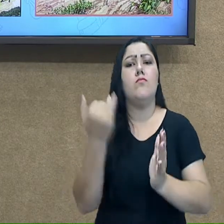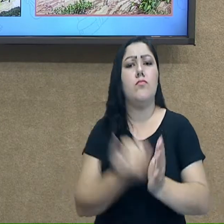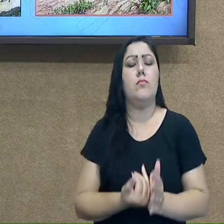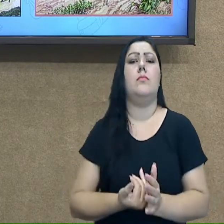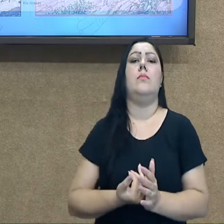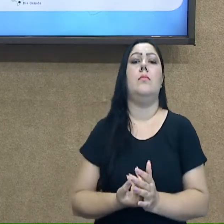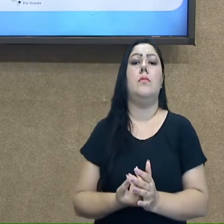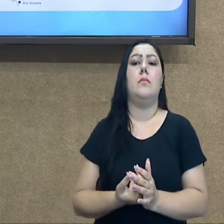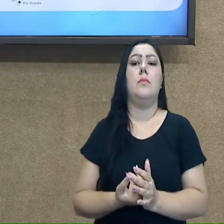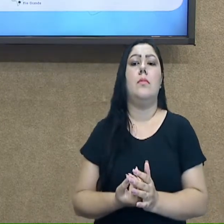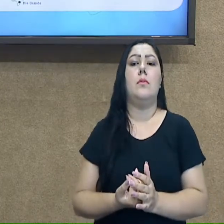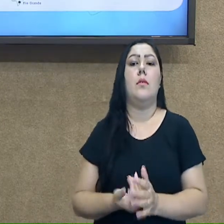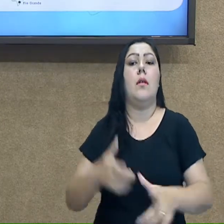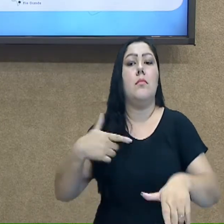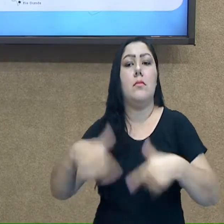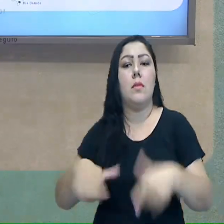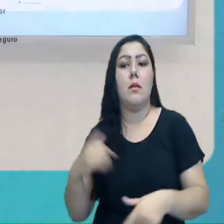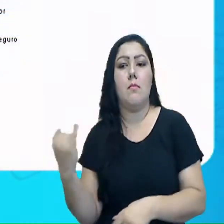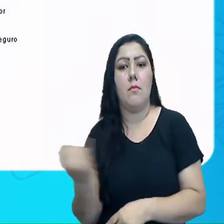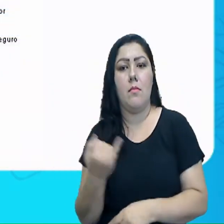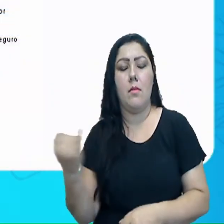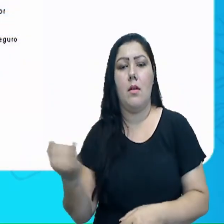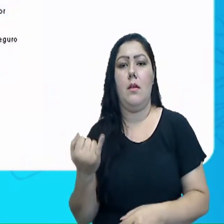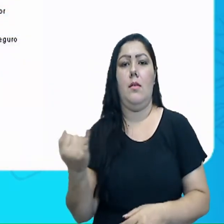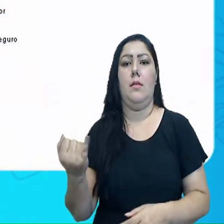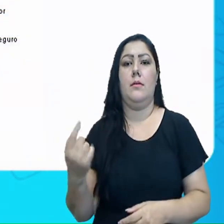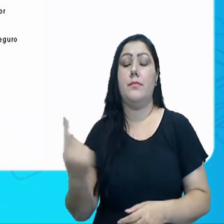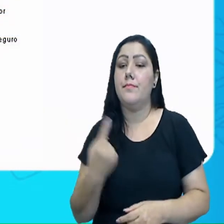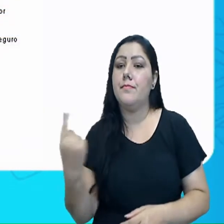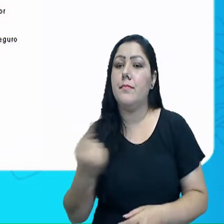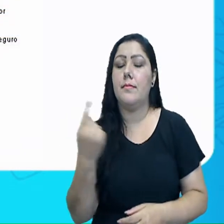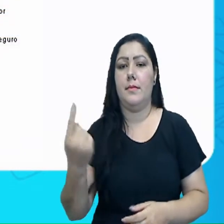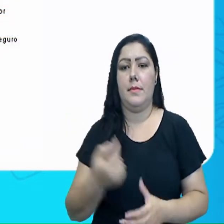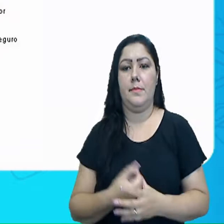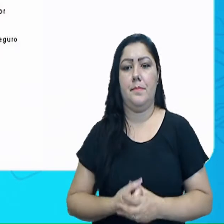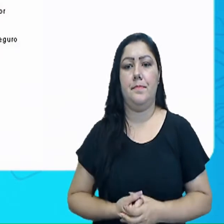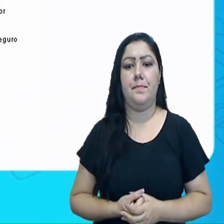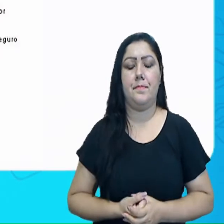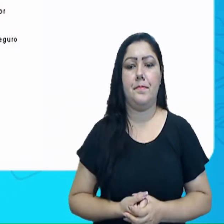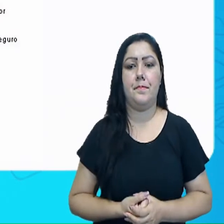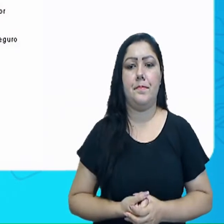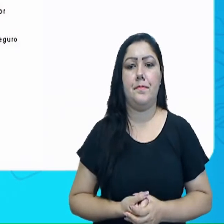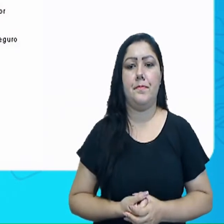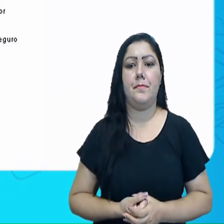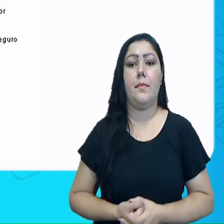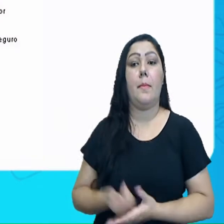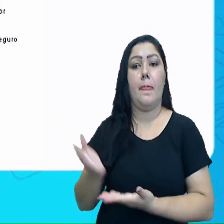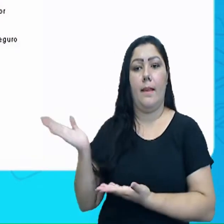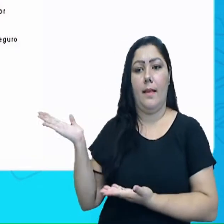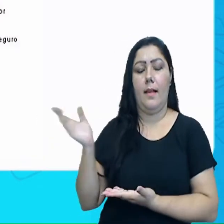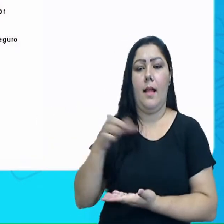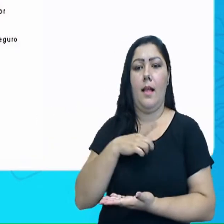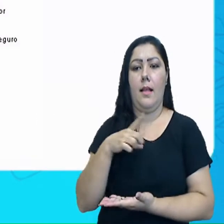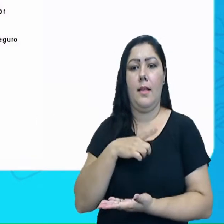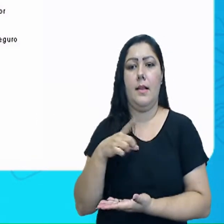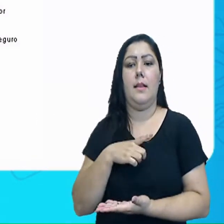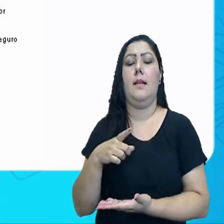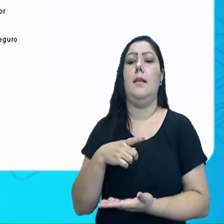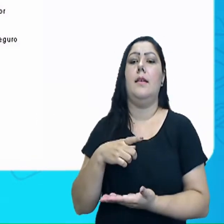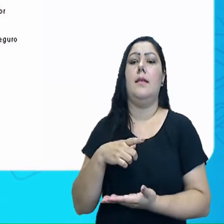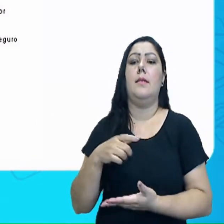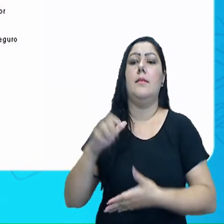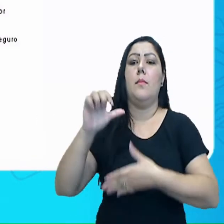observar neste mapa, como eu havia falado, nós já trabalhamos nas aulas anteriores